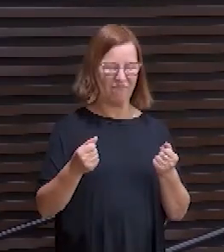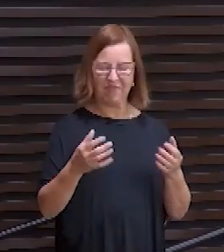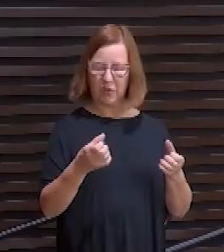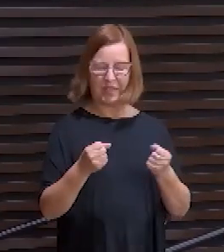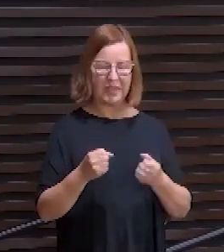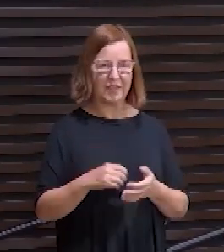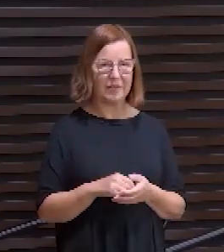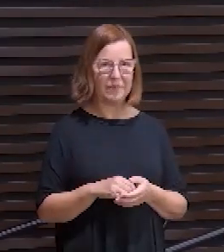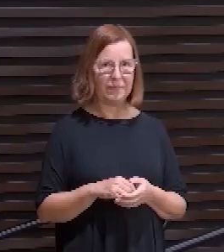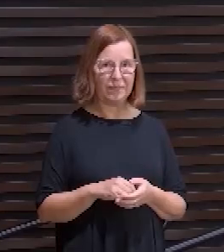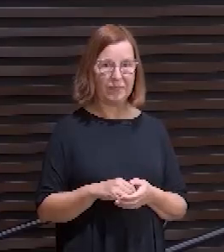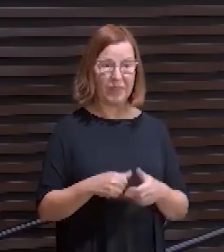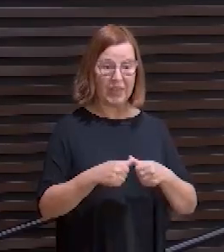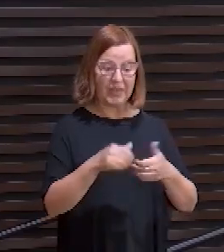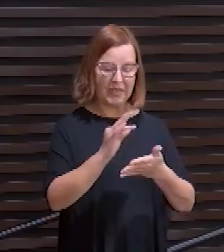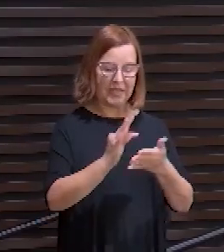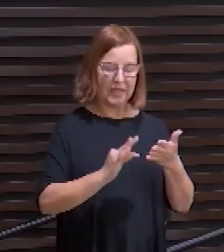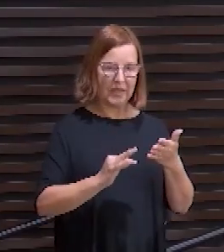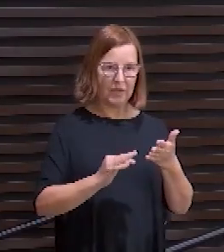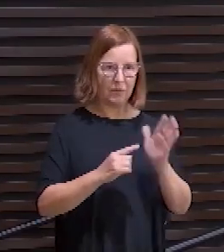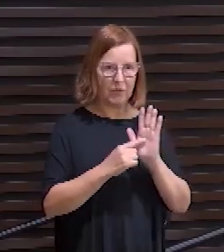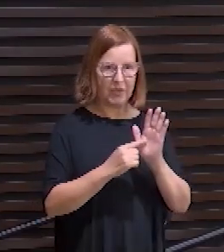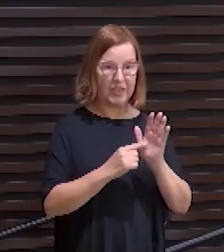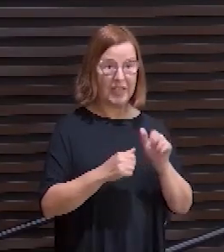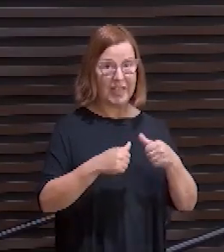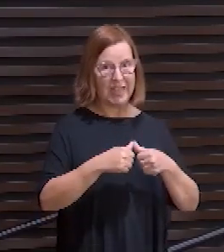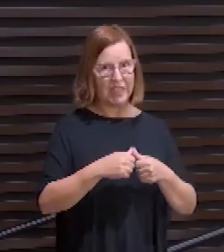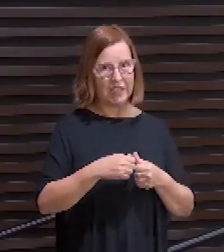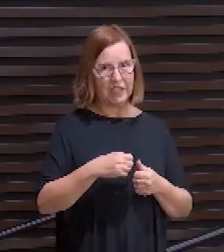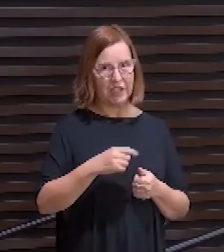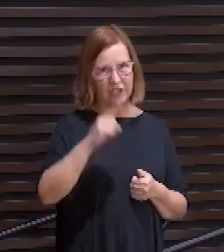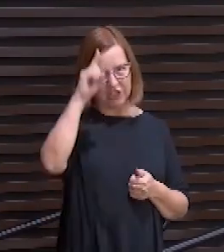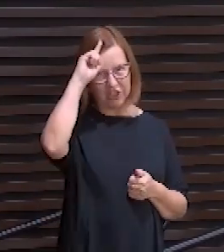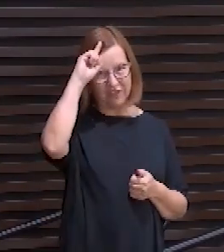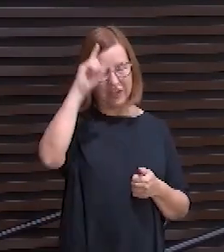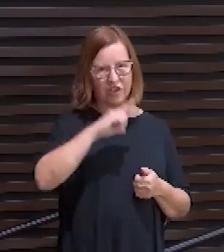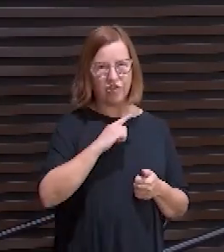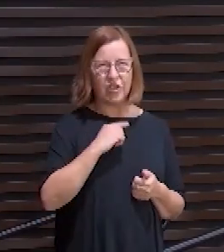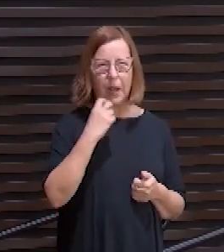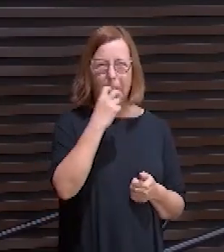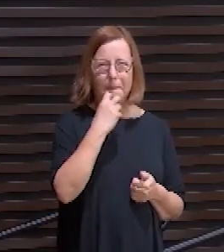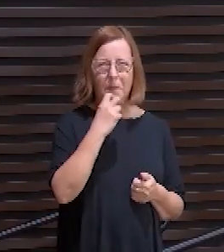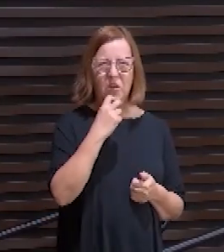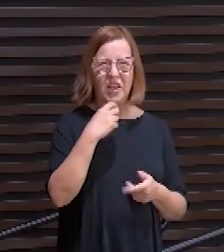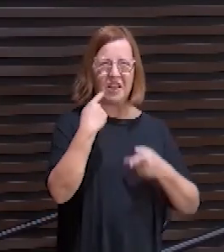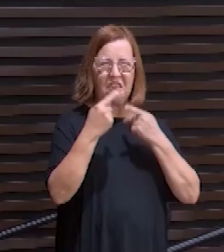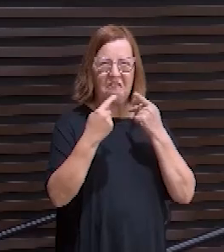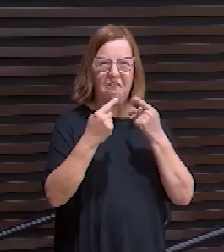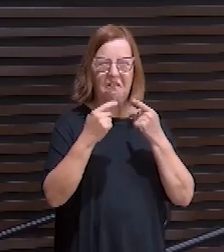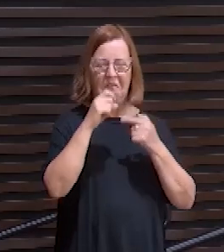E esse texto está dizendo que este chifre tinha uma boca que falava com insolência.